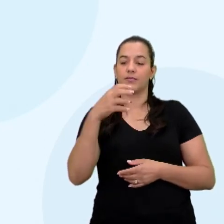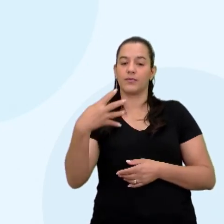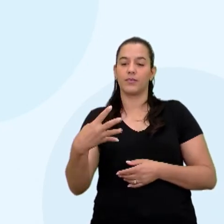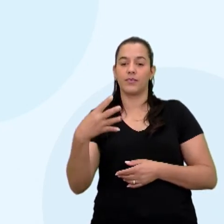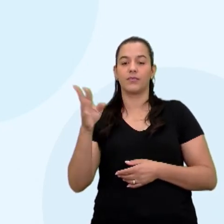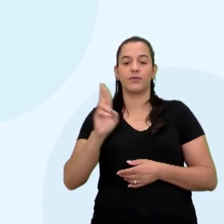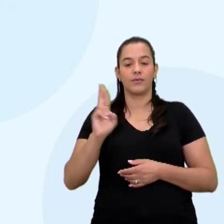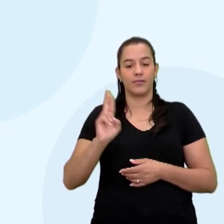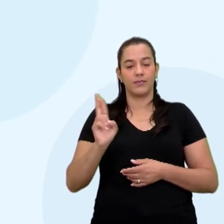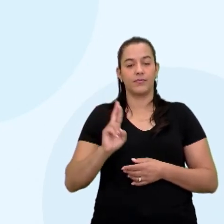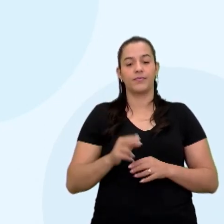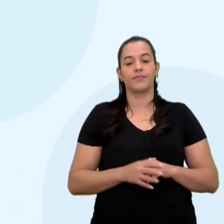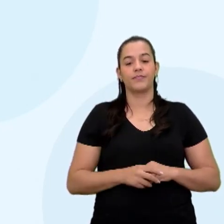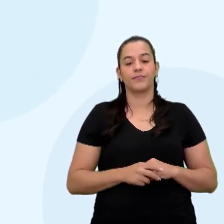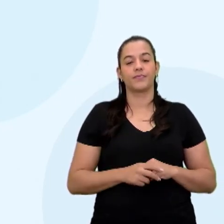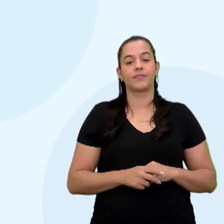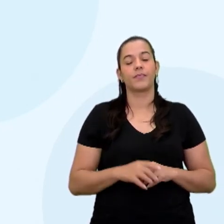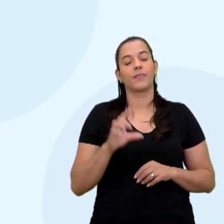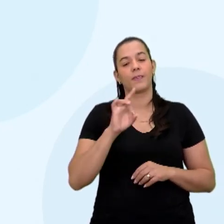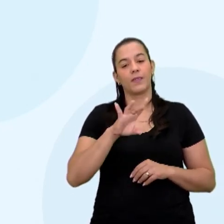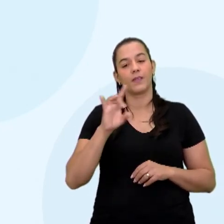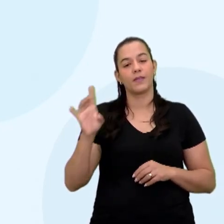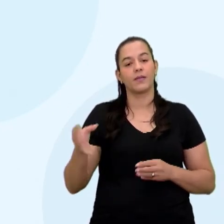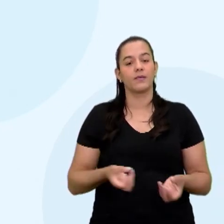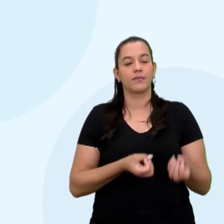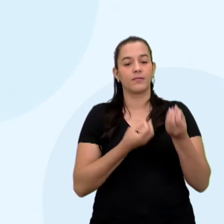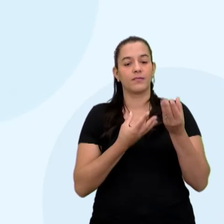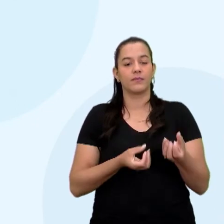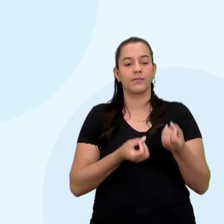R$754, tá? Isso aí são dados aí de